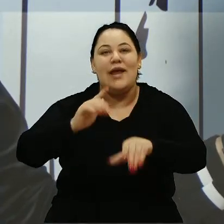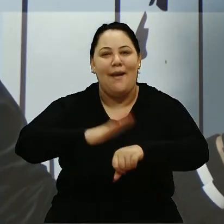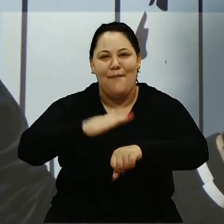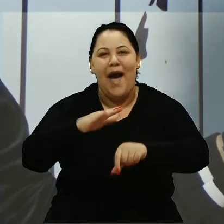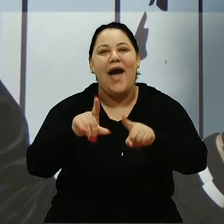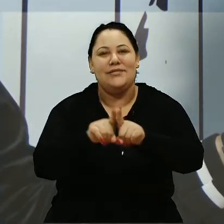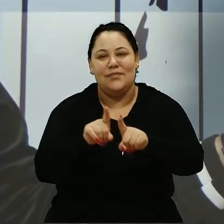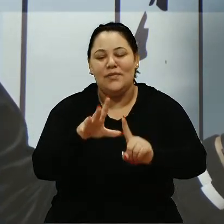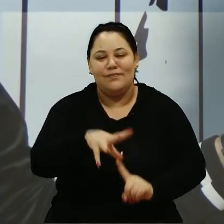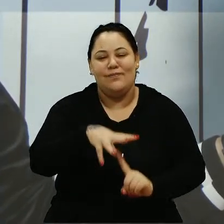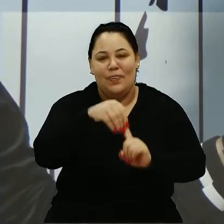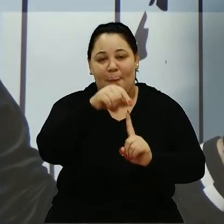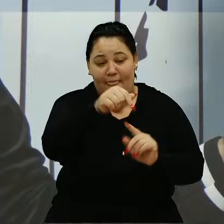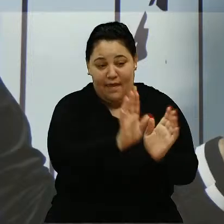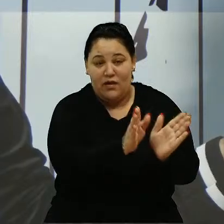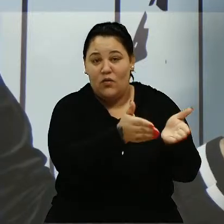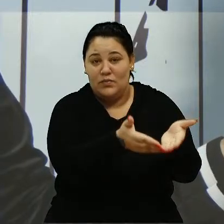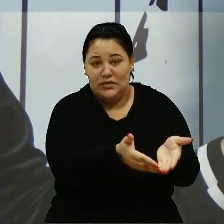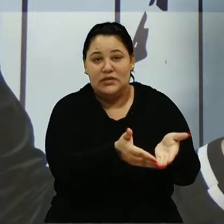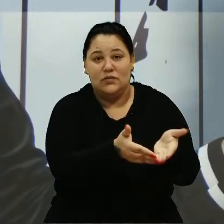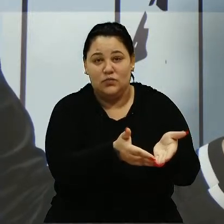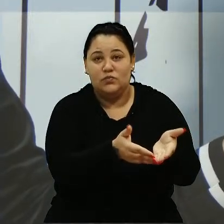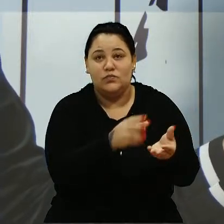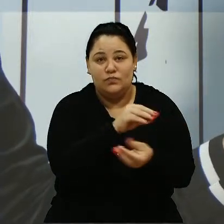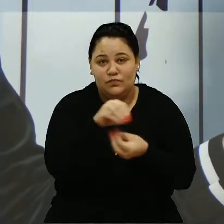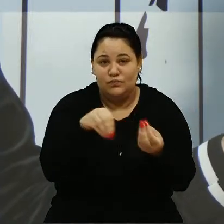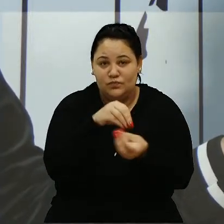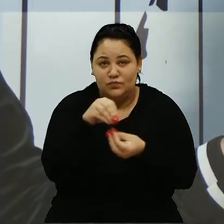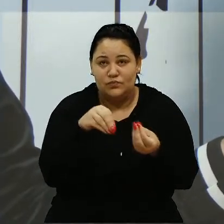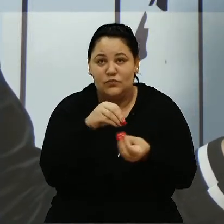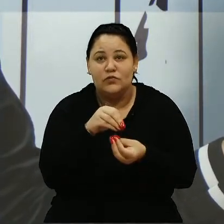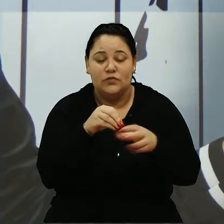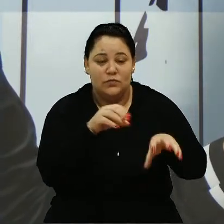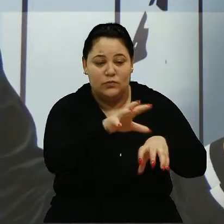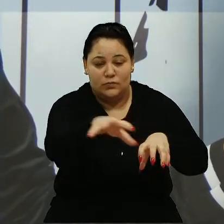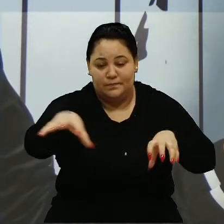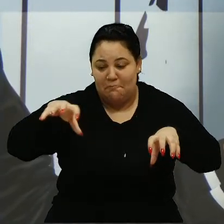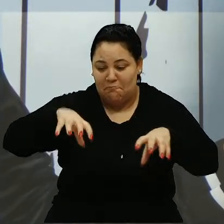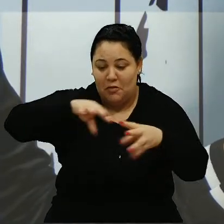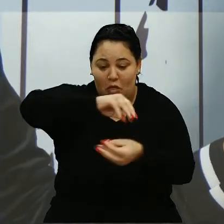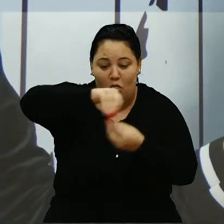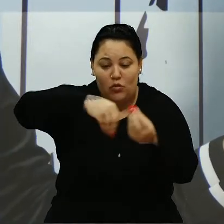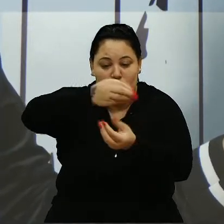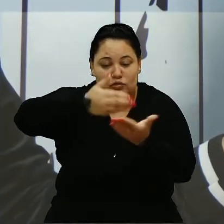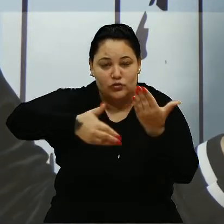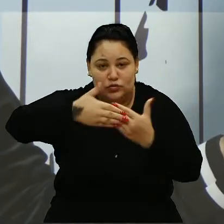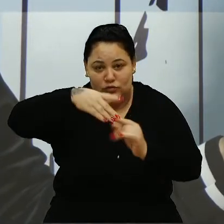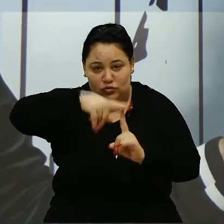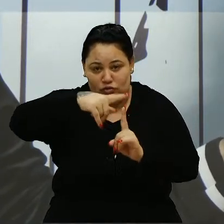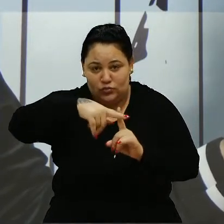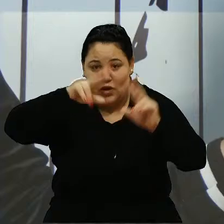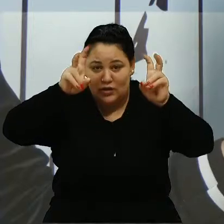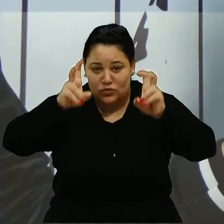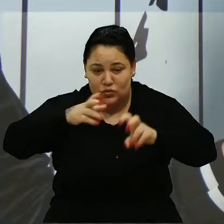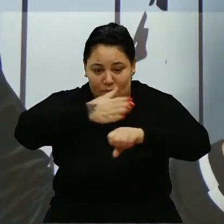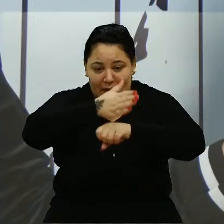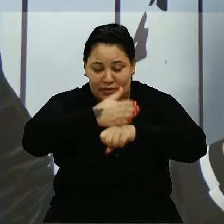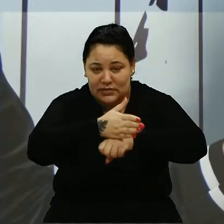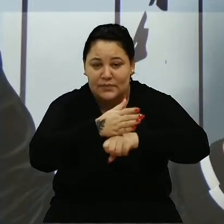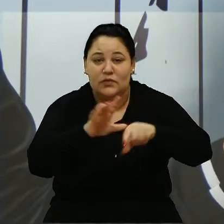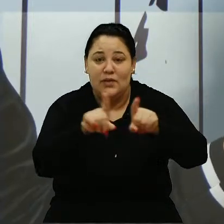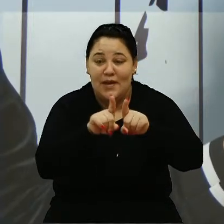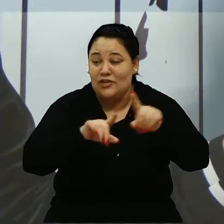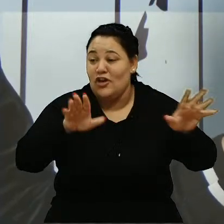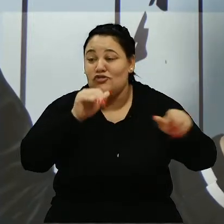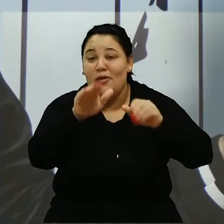dessa comissão interdisciplinar e multissetorial que está sendo envolvida para solucionar essas